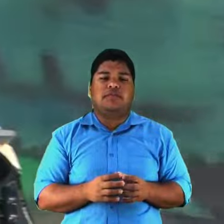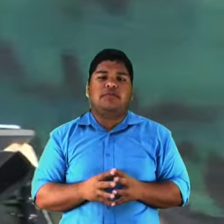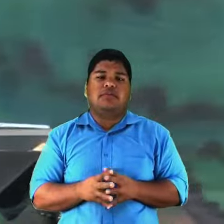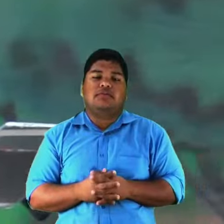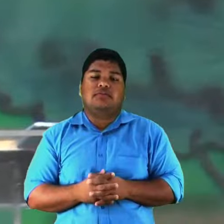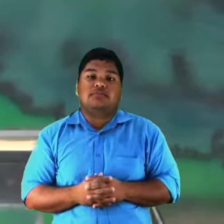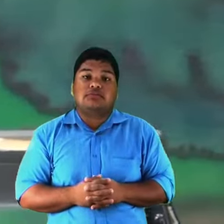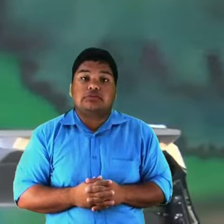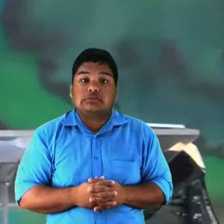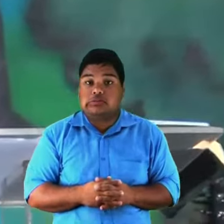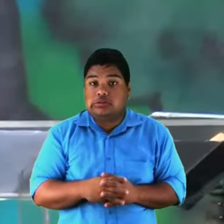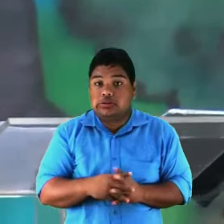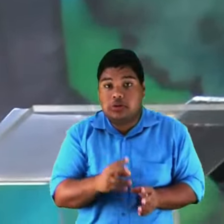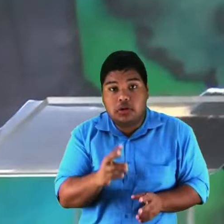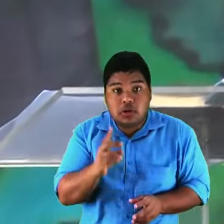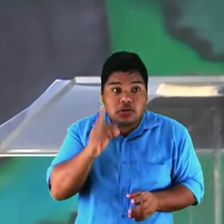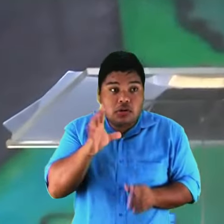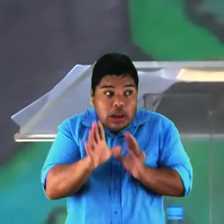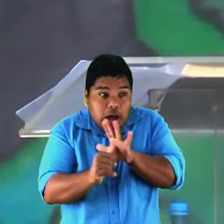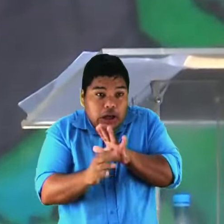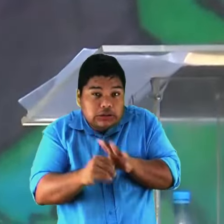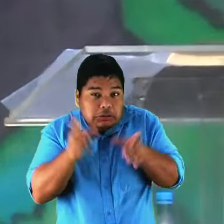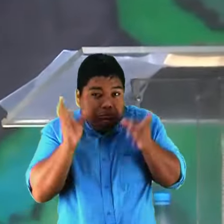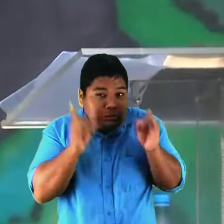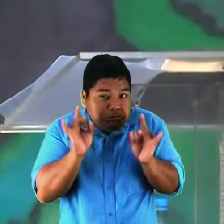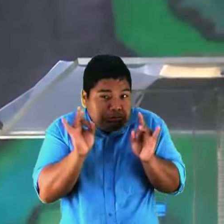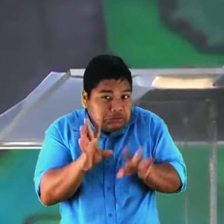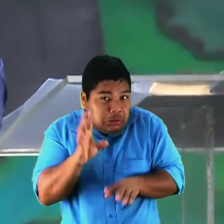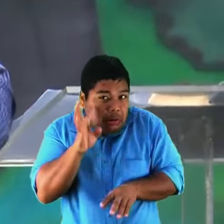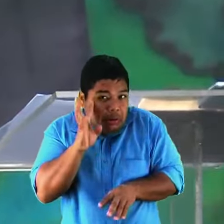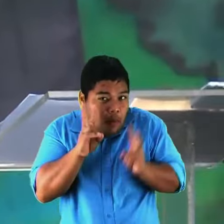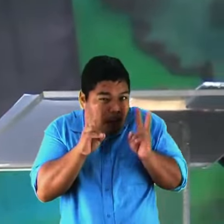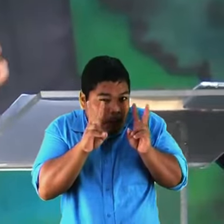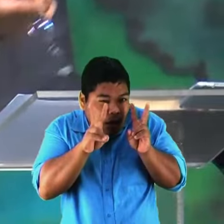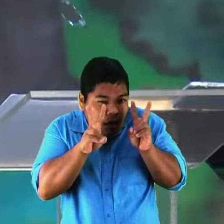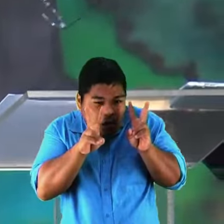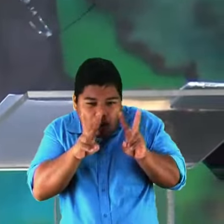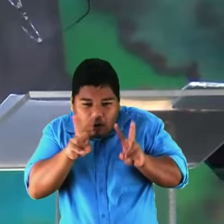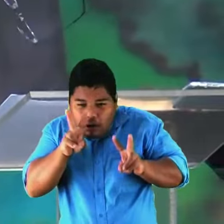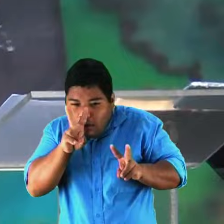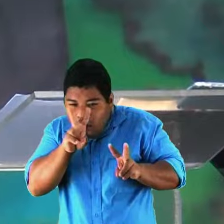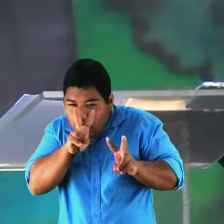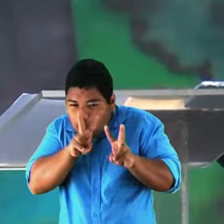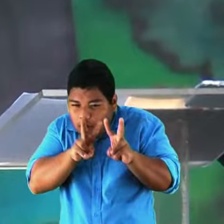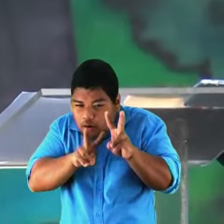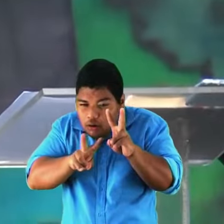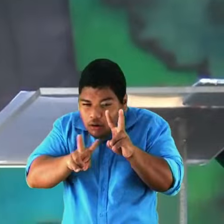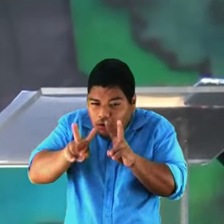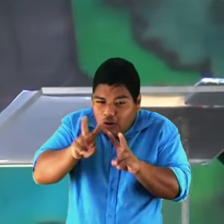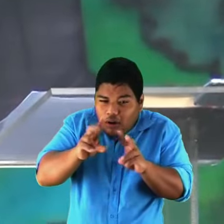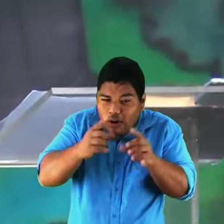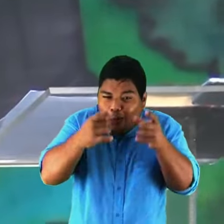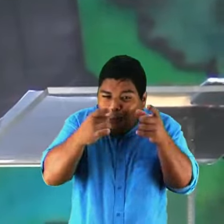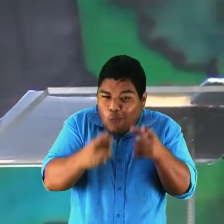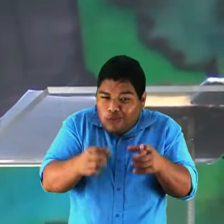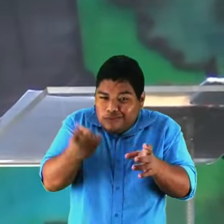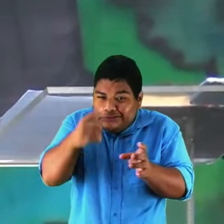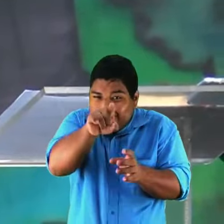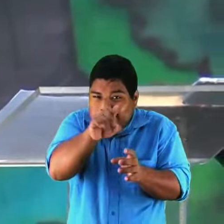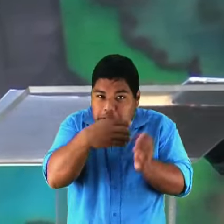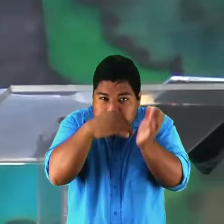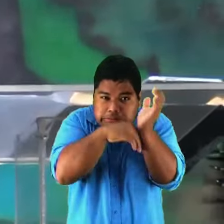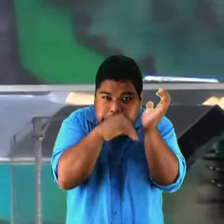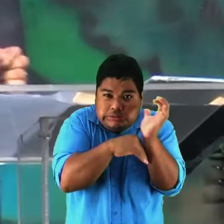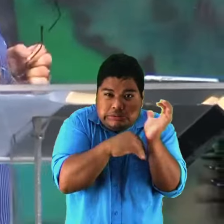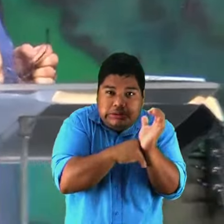E o ladrão, ele ficava atento, observando onde você iria esconder no seu terreno, na sua propriedade,